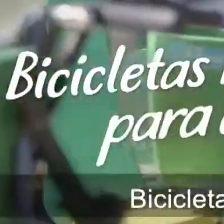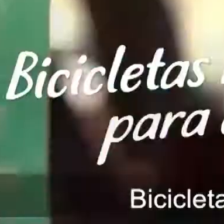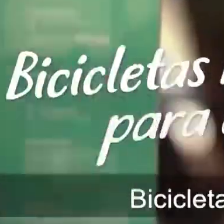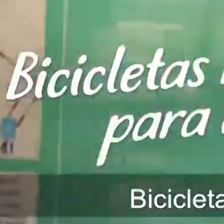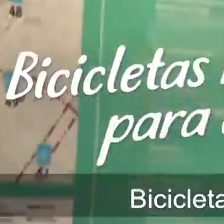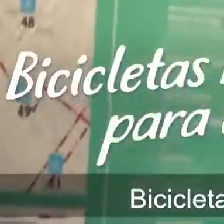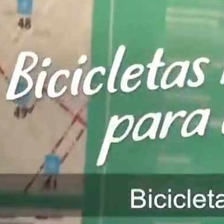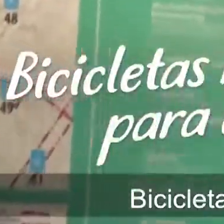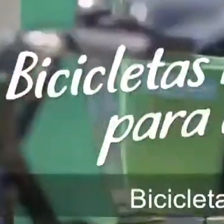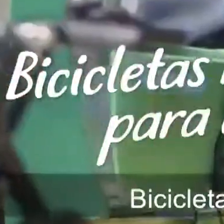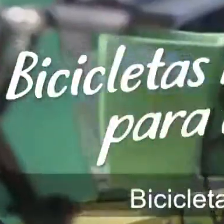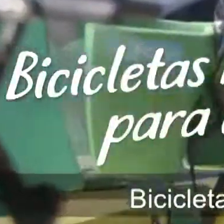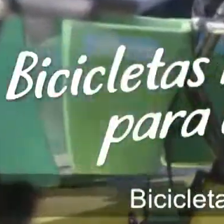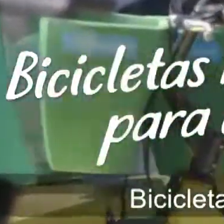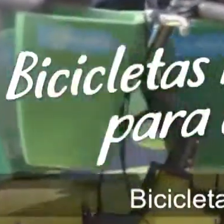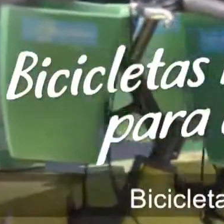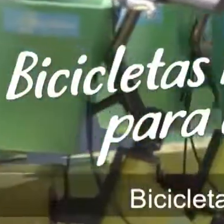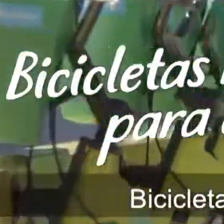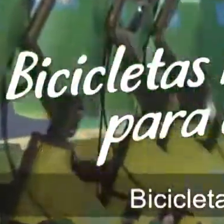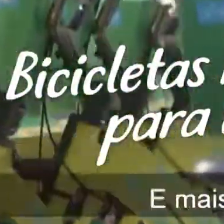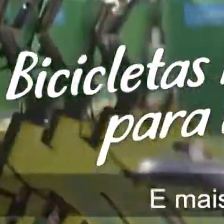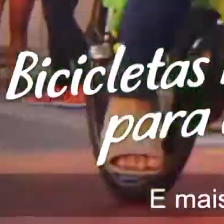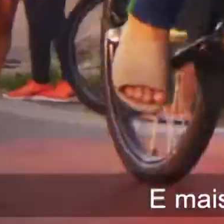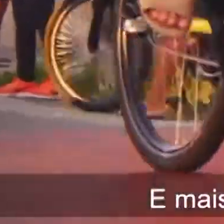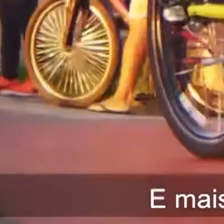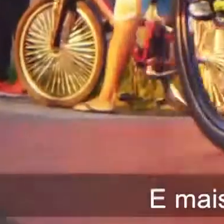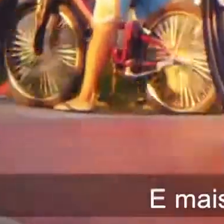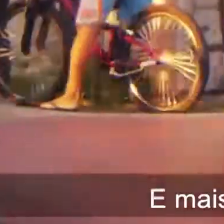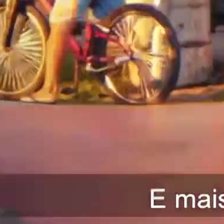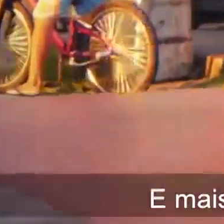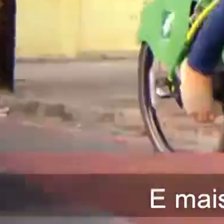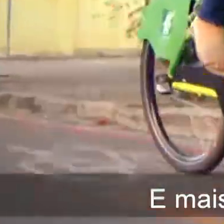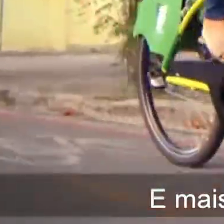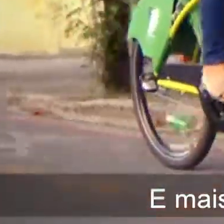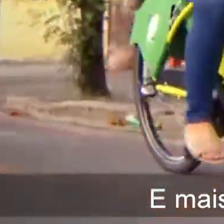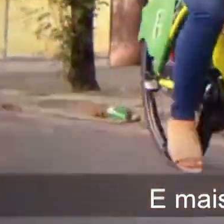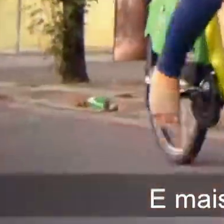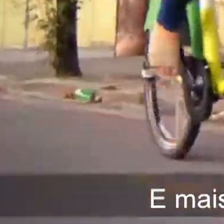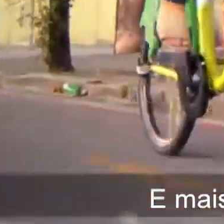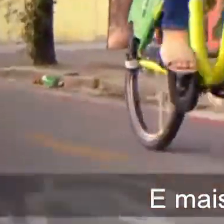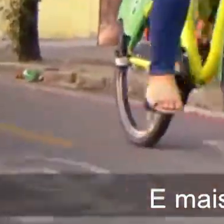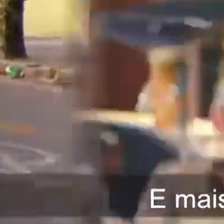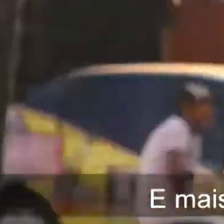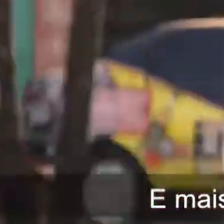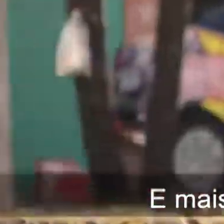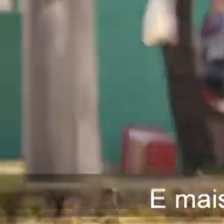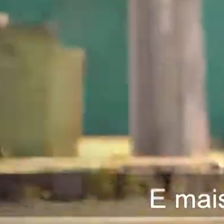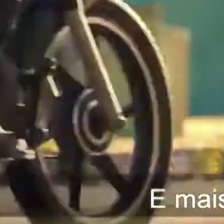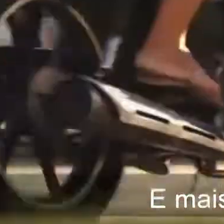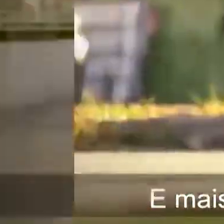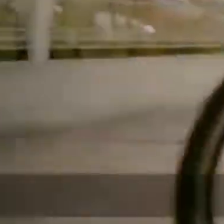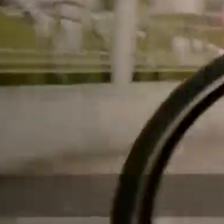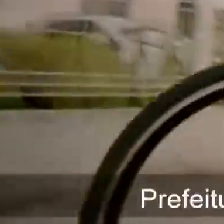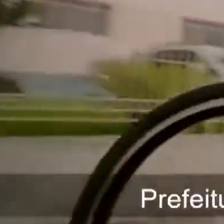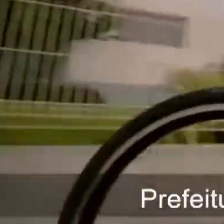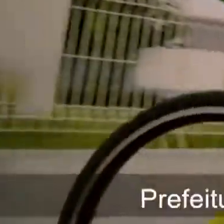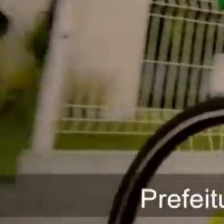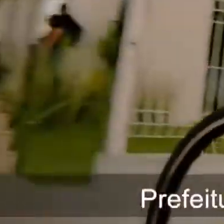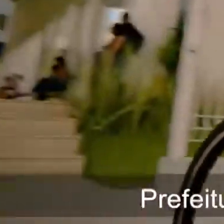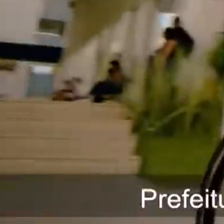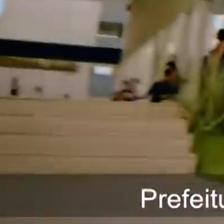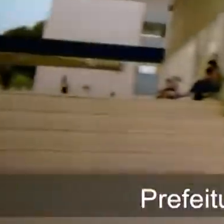YouTube, TV Fortaleza e Rádio Fortaleza. Acesse, comente, assista, participe.